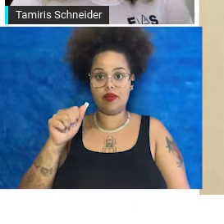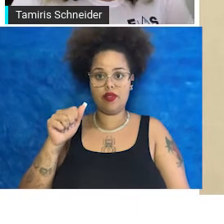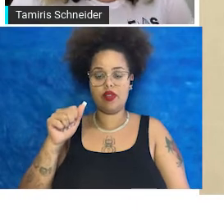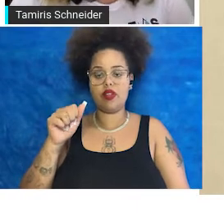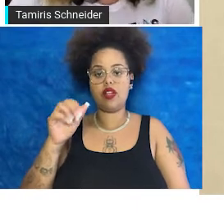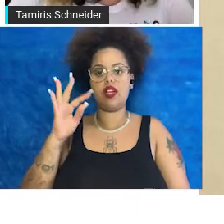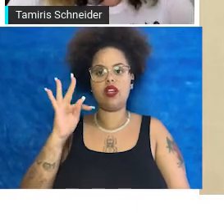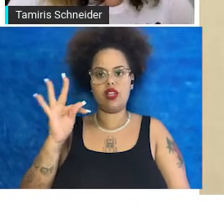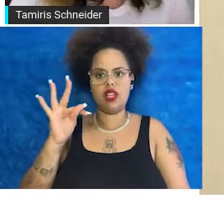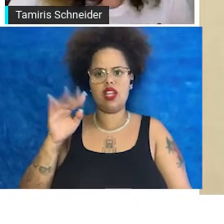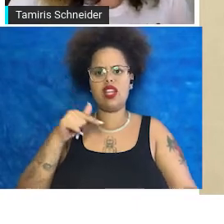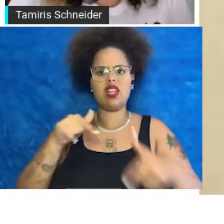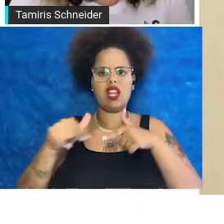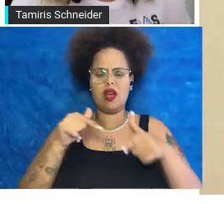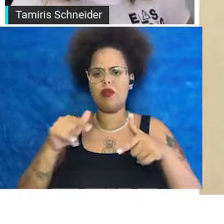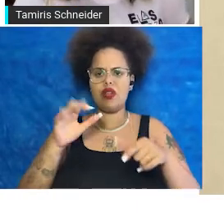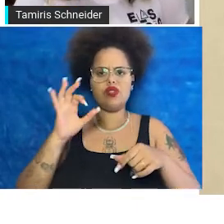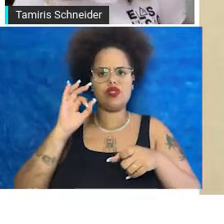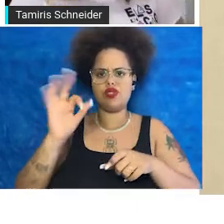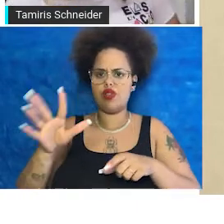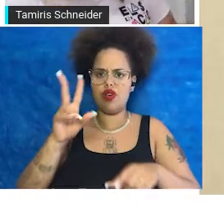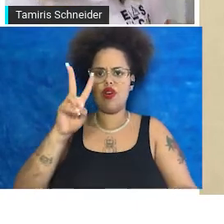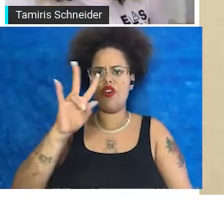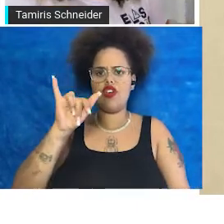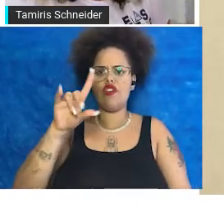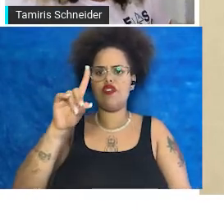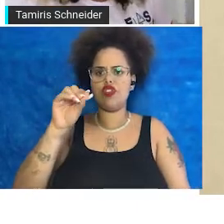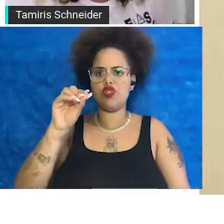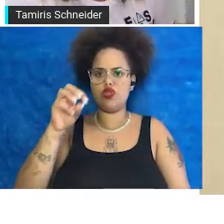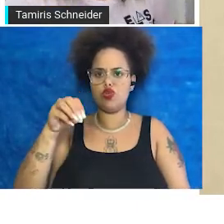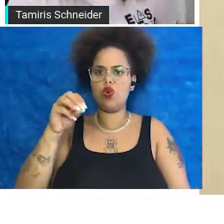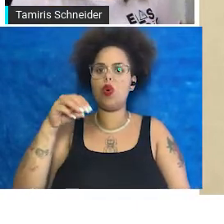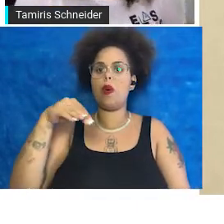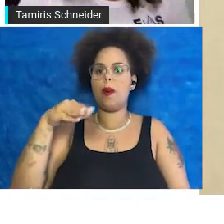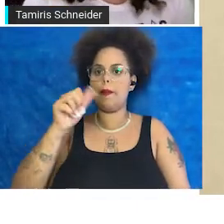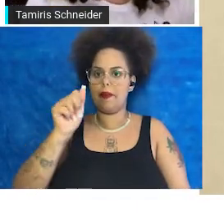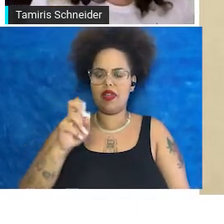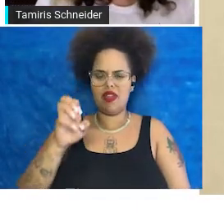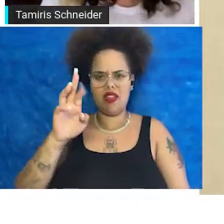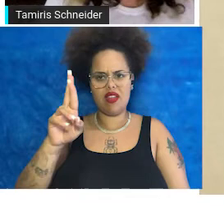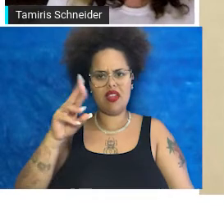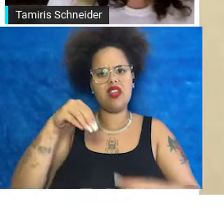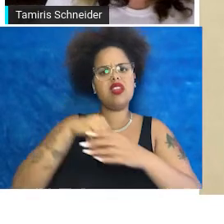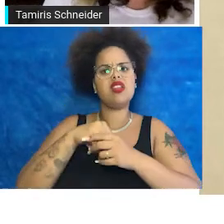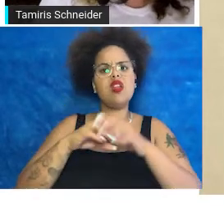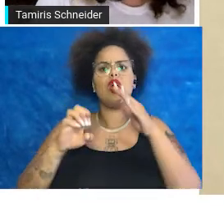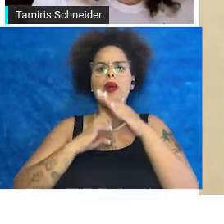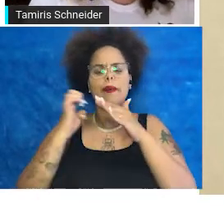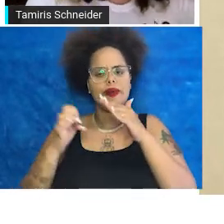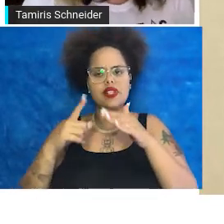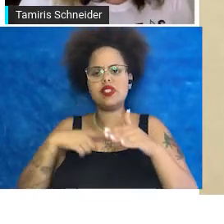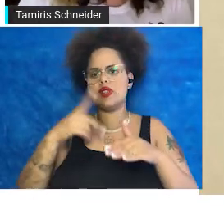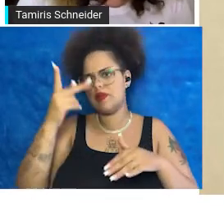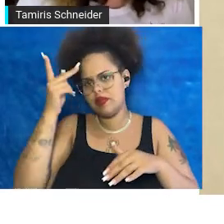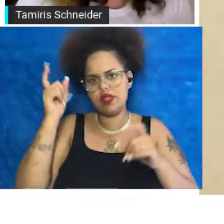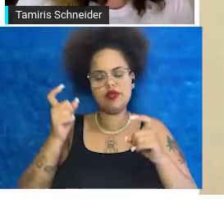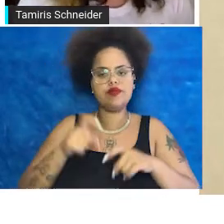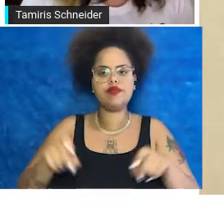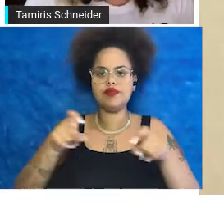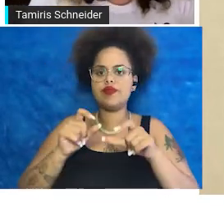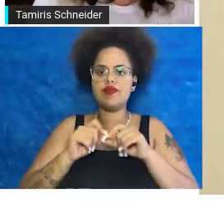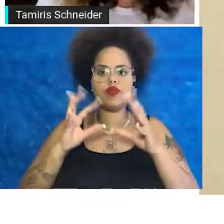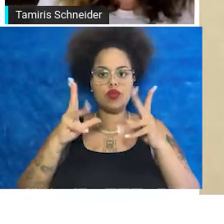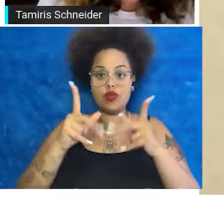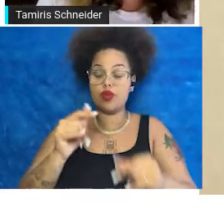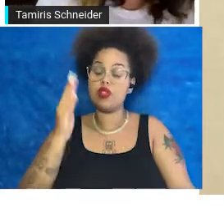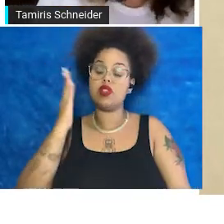ter trabalhos só de videomaker, então a gente tem dentro das empresas, dentro dos lugares, os videomakers que tem que fazer tudo, que tem que